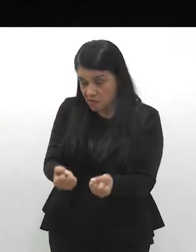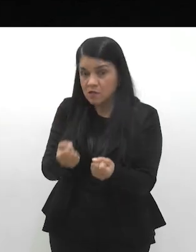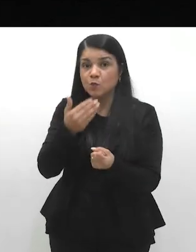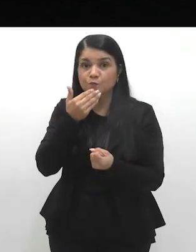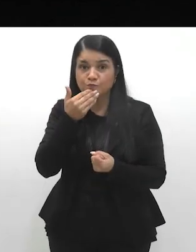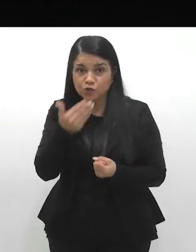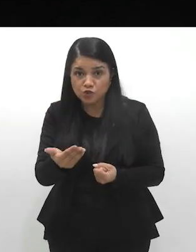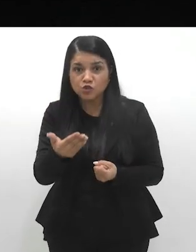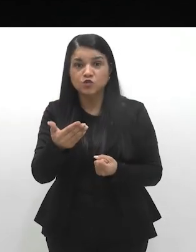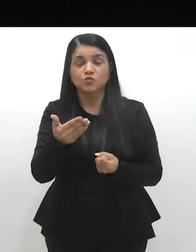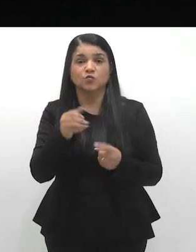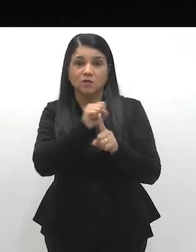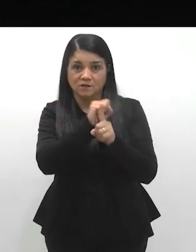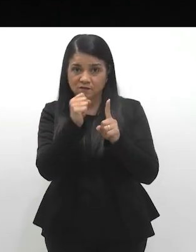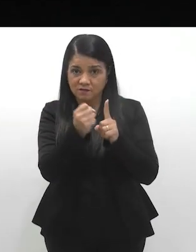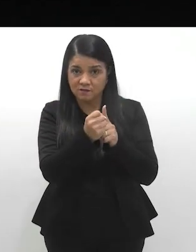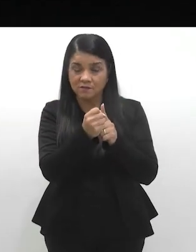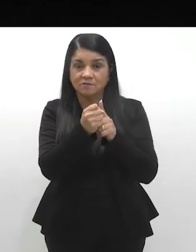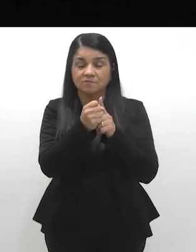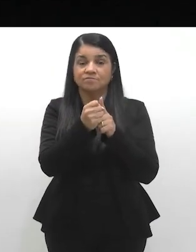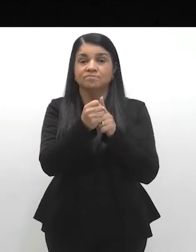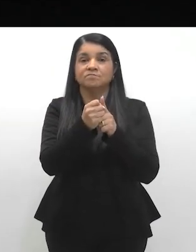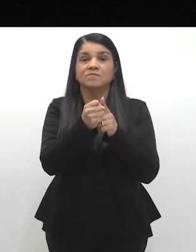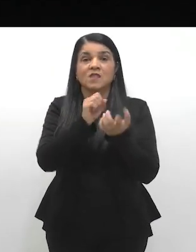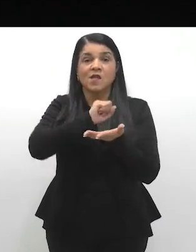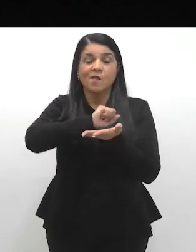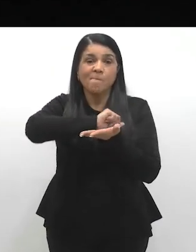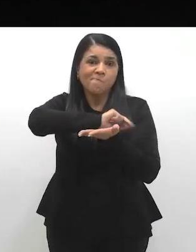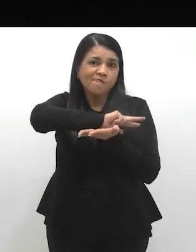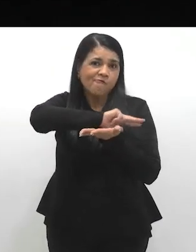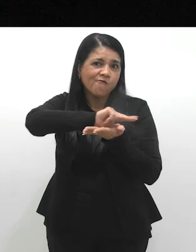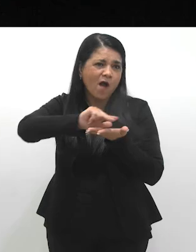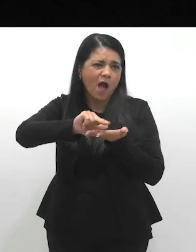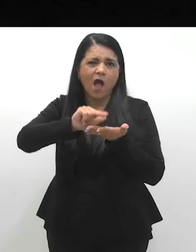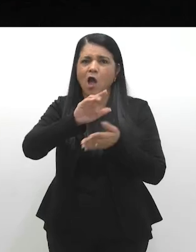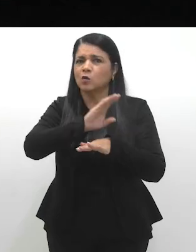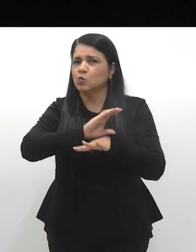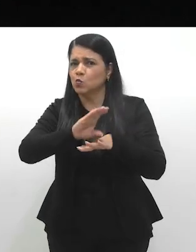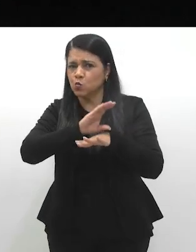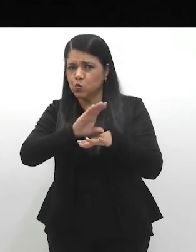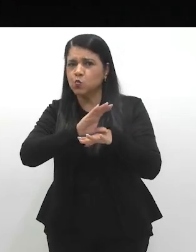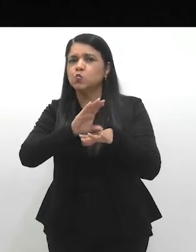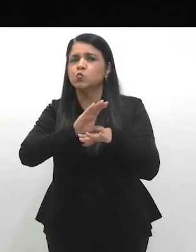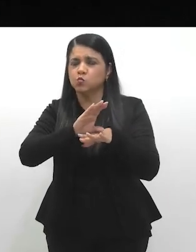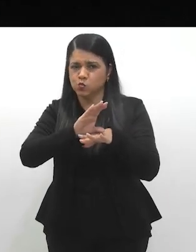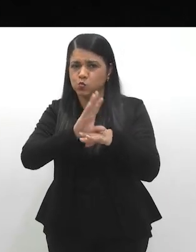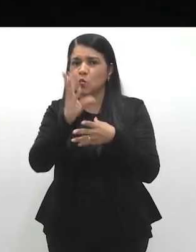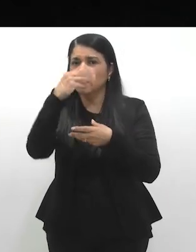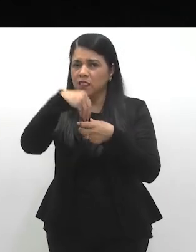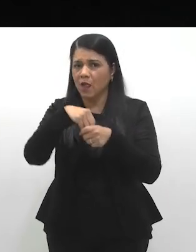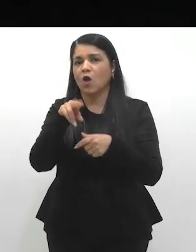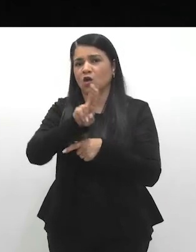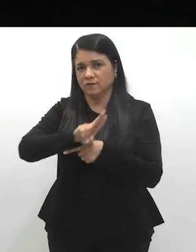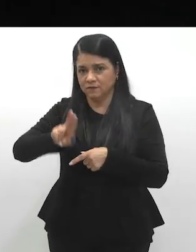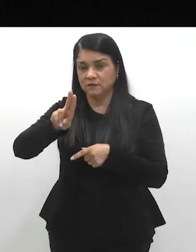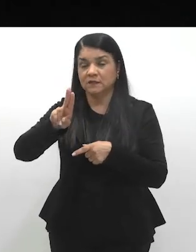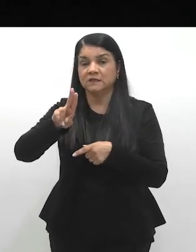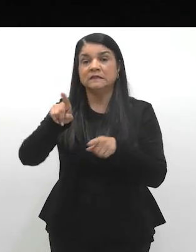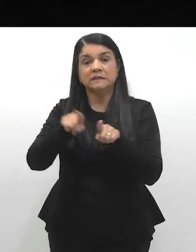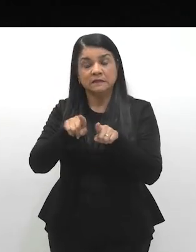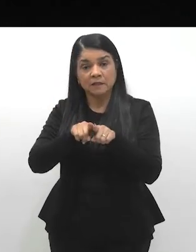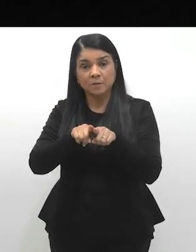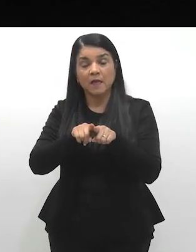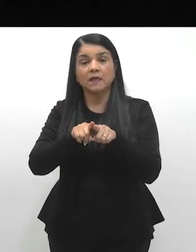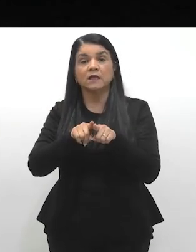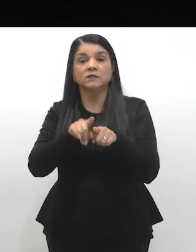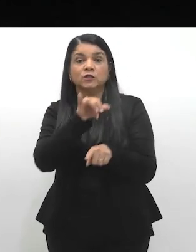chamado da população brasileira e amplia muito e significativamente as suas áreas. E também a sua